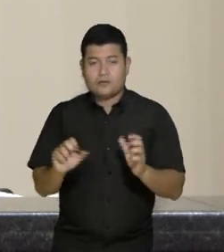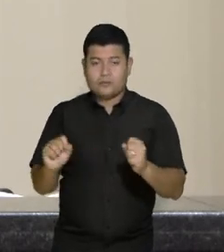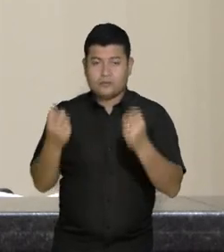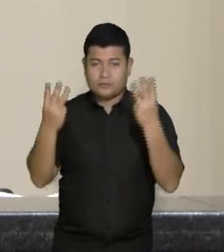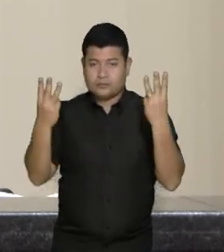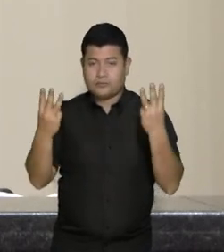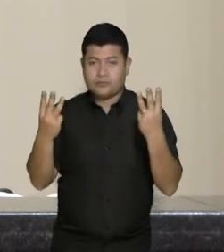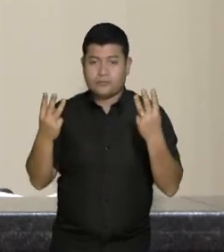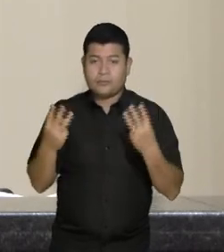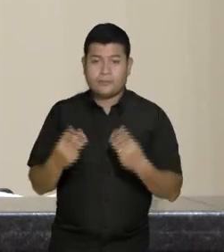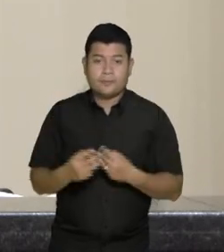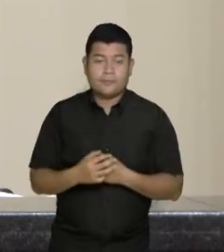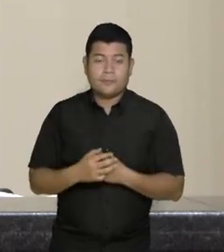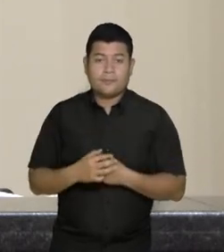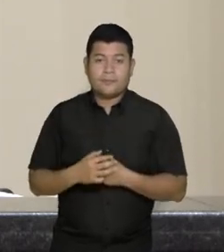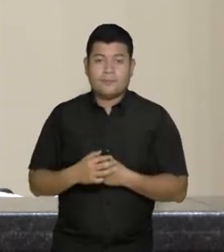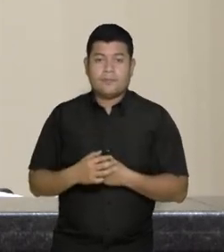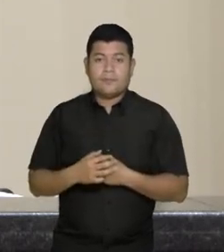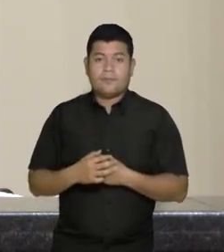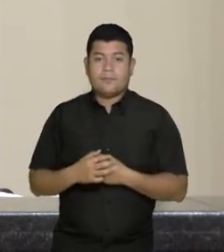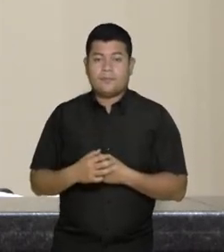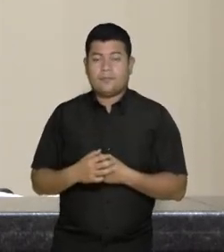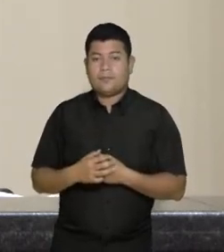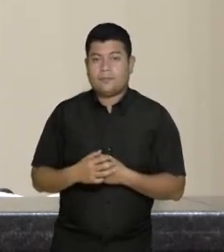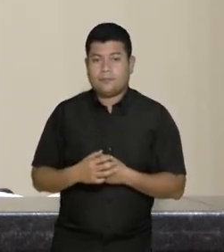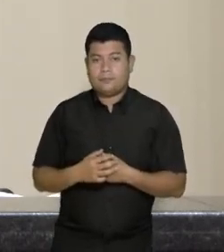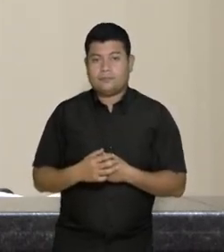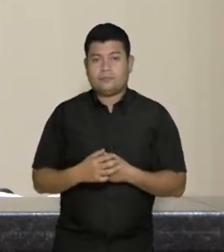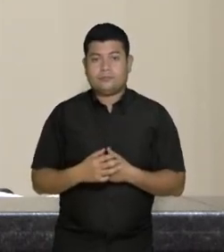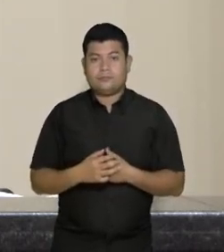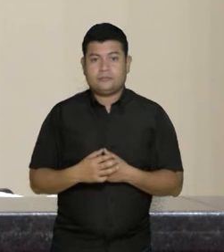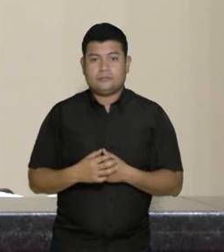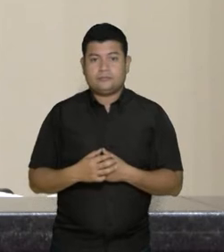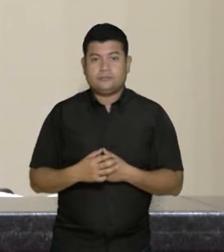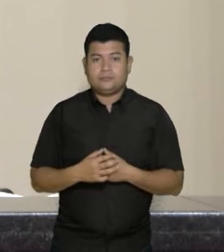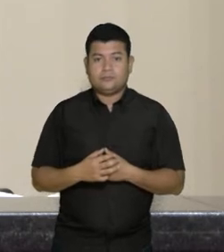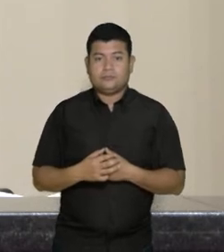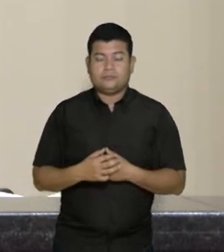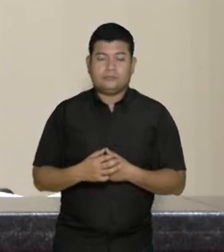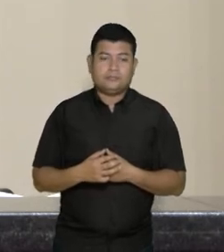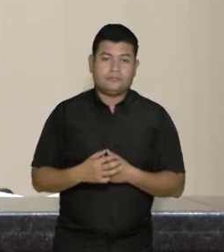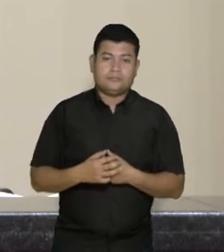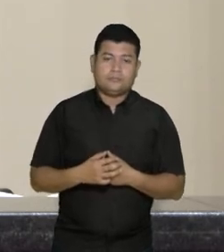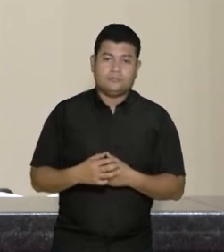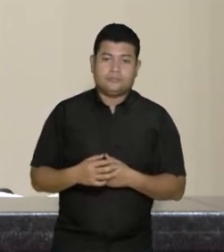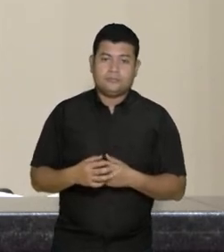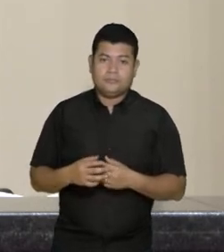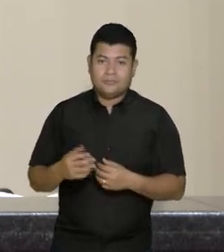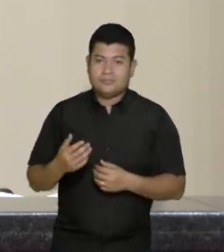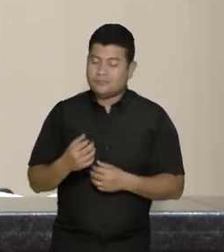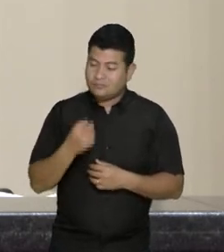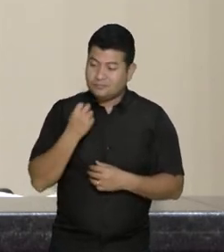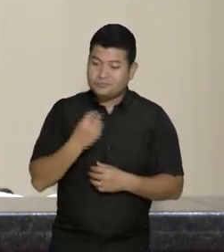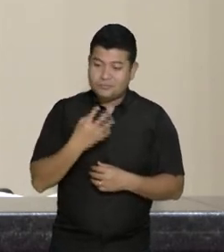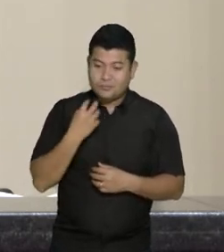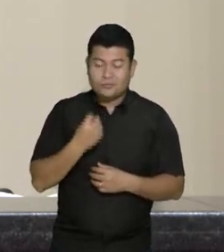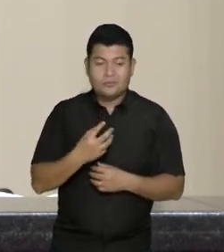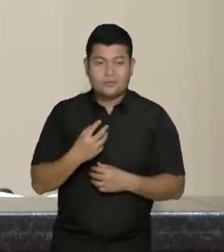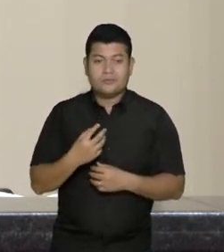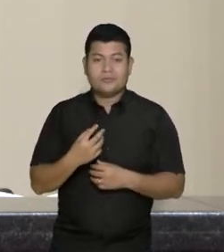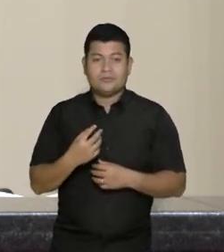Dama, Grupo Modaço, Portal Gaúcho. Então, é bem recheada